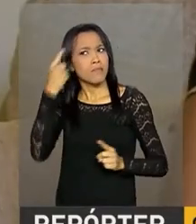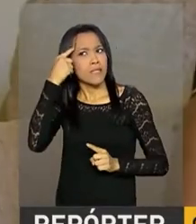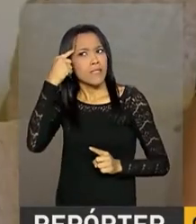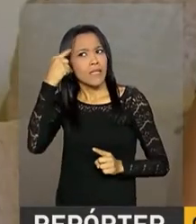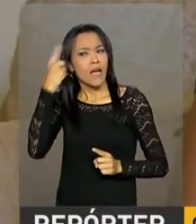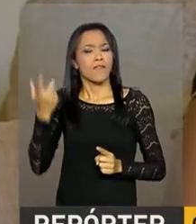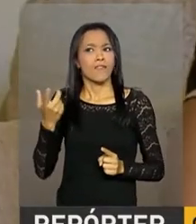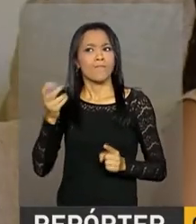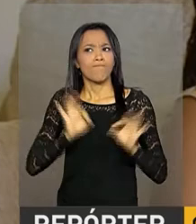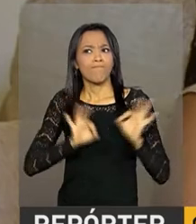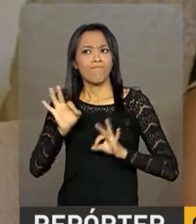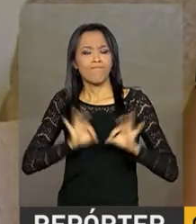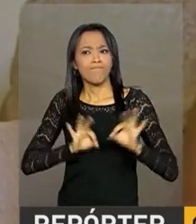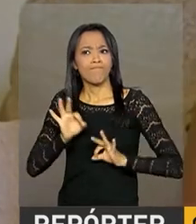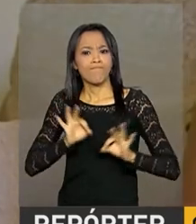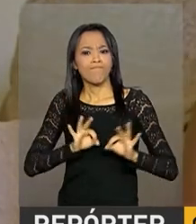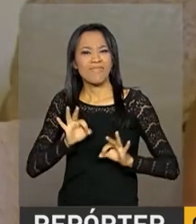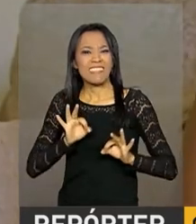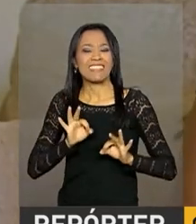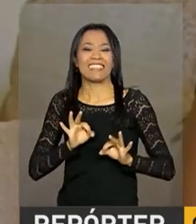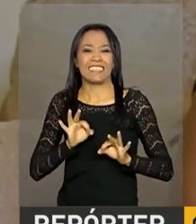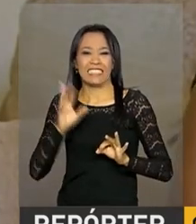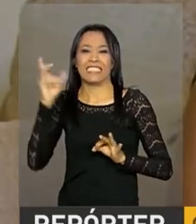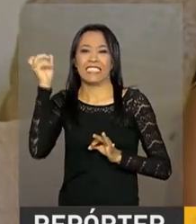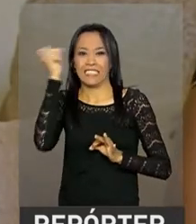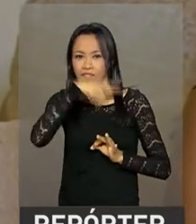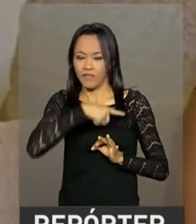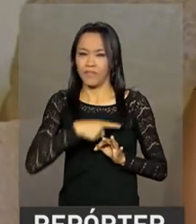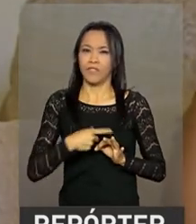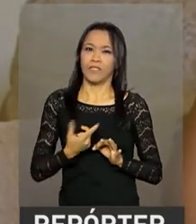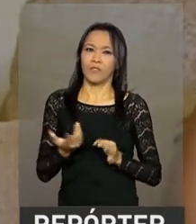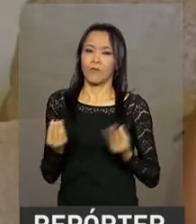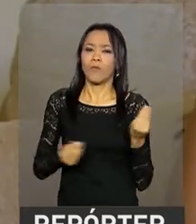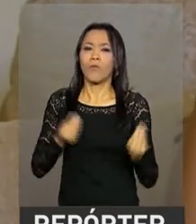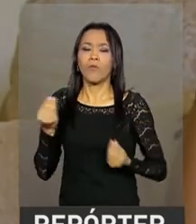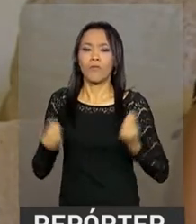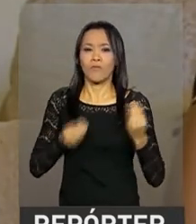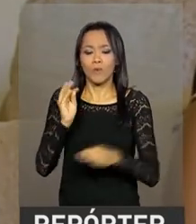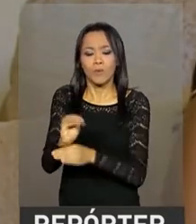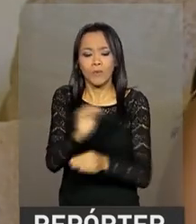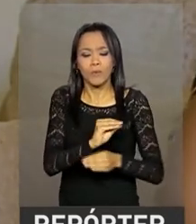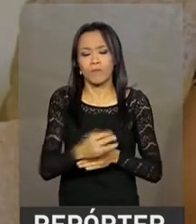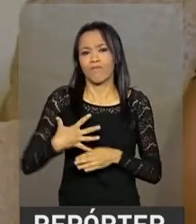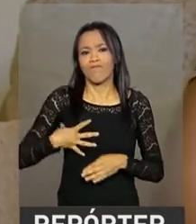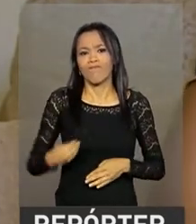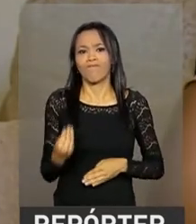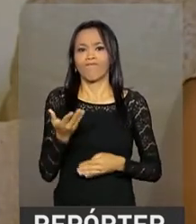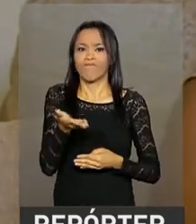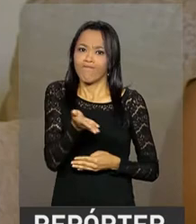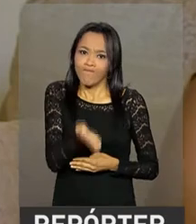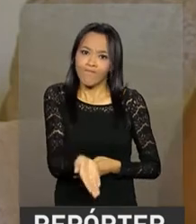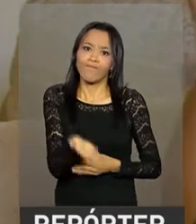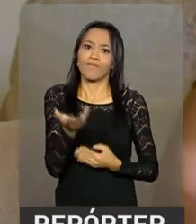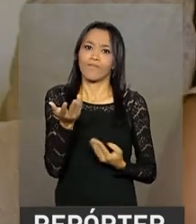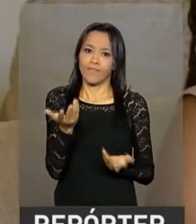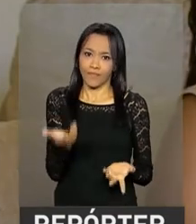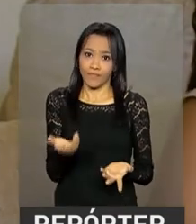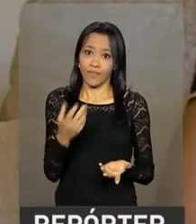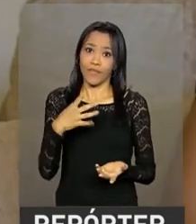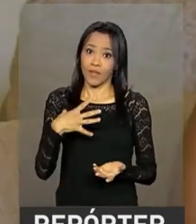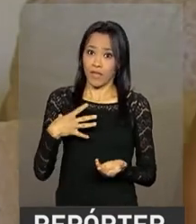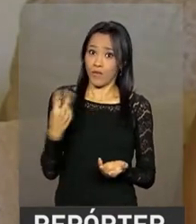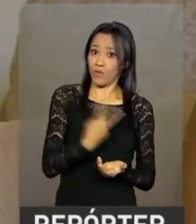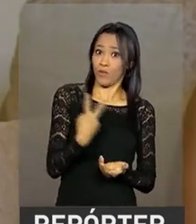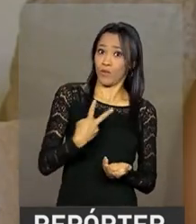sentava para pensar, a gente via, né, o custo, a qualidade de vida que seria comprometida, né, para os dois, né, no caso tendo um